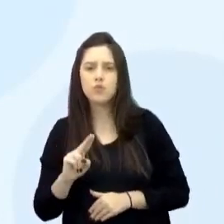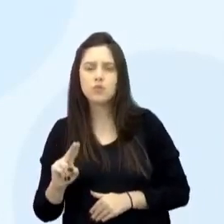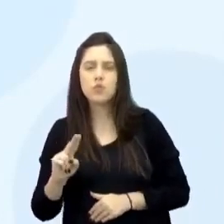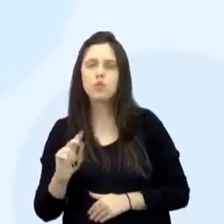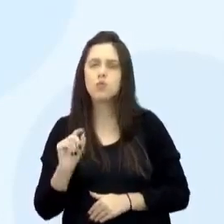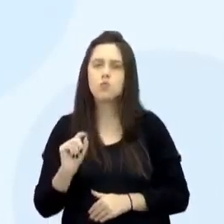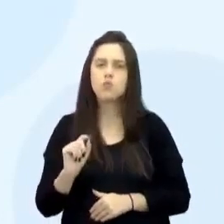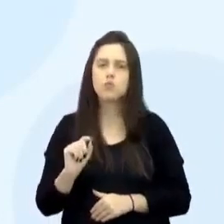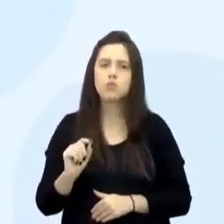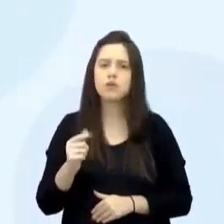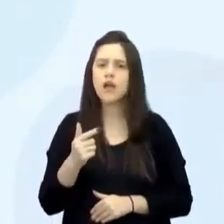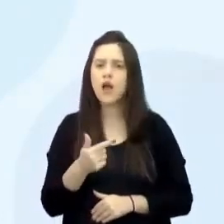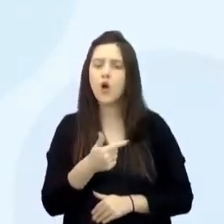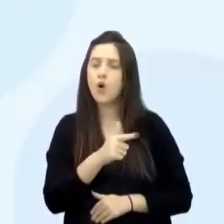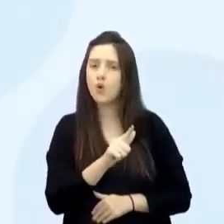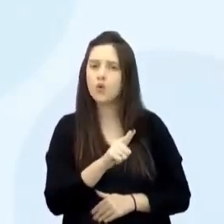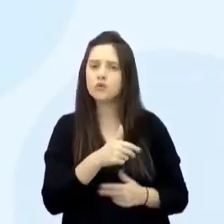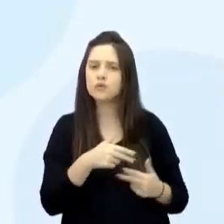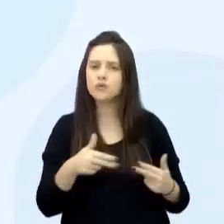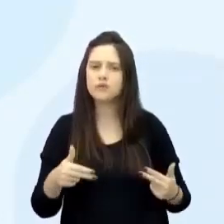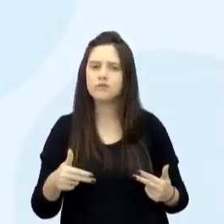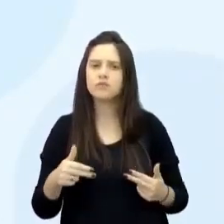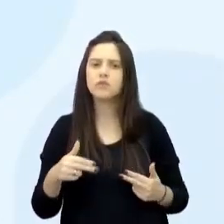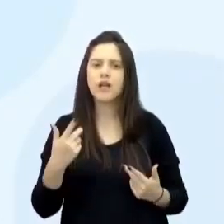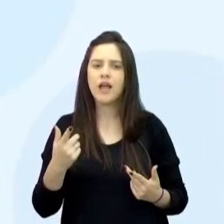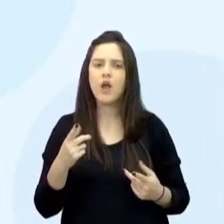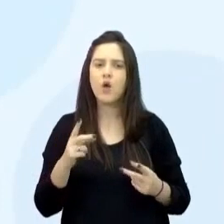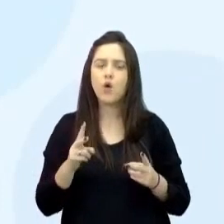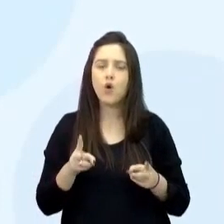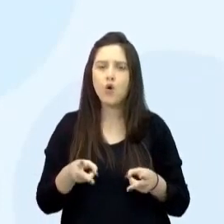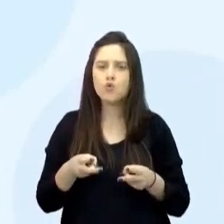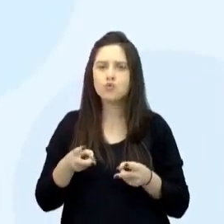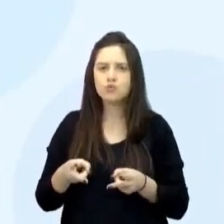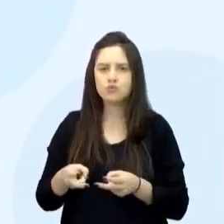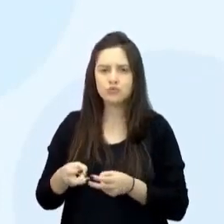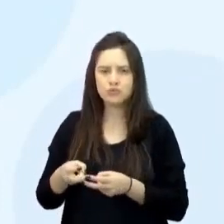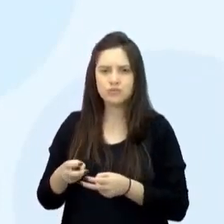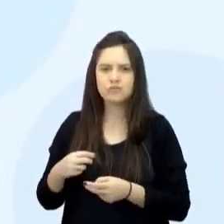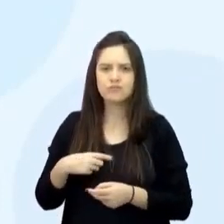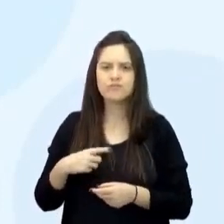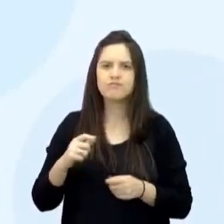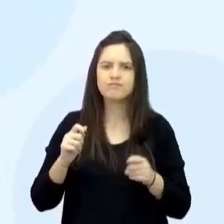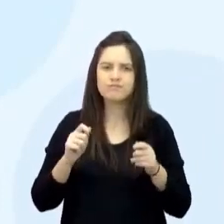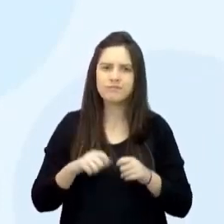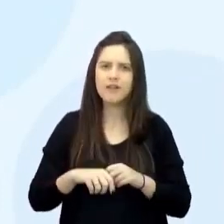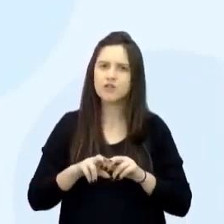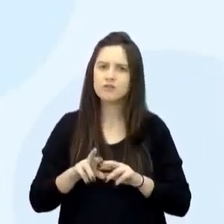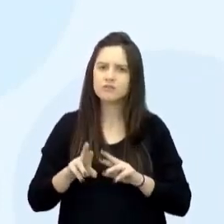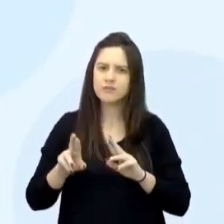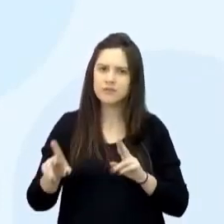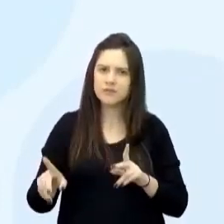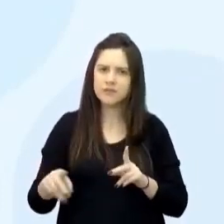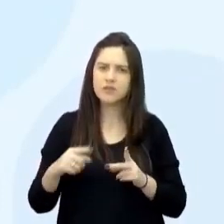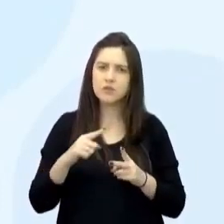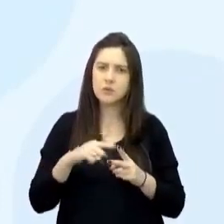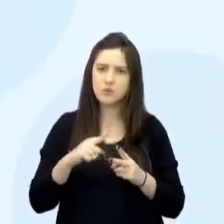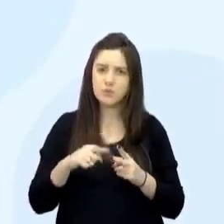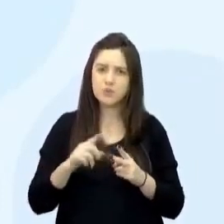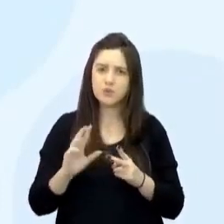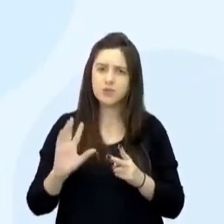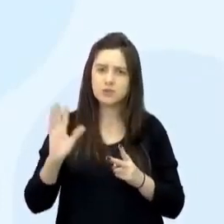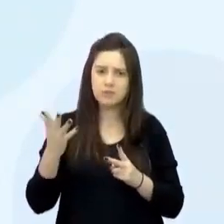certo? A outra coisa é o consumo. Nós vamos ter que entender isso aí e diferenciar essas duas